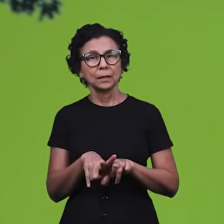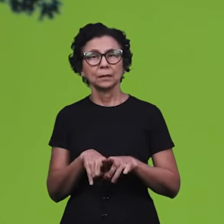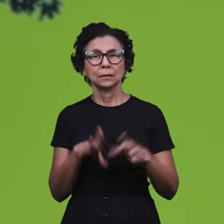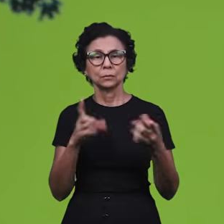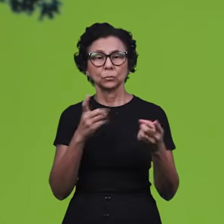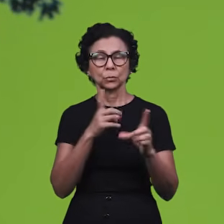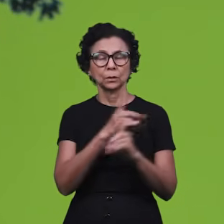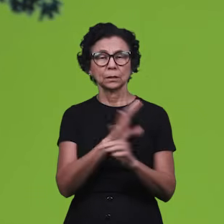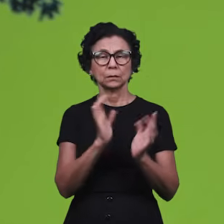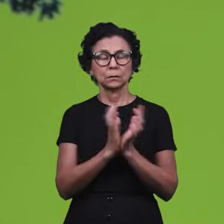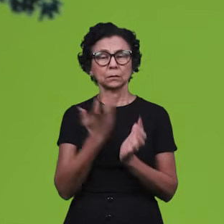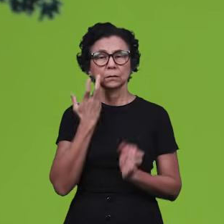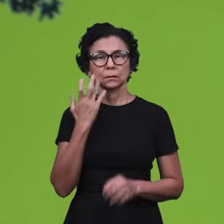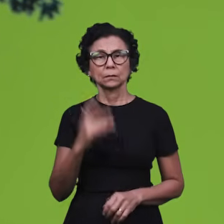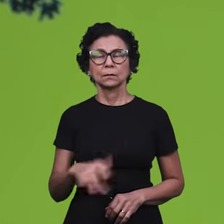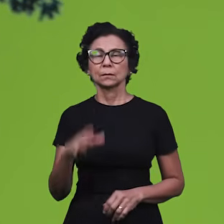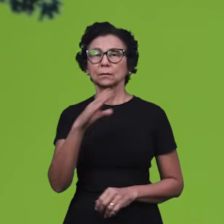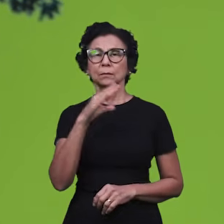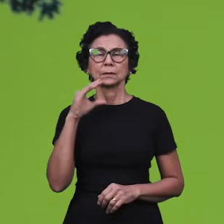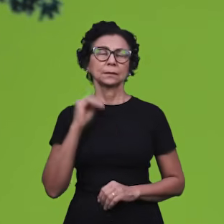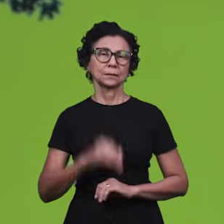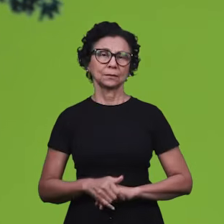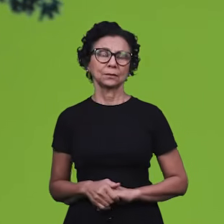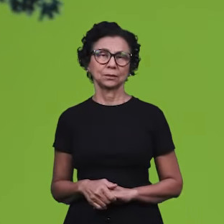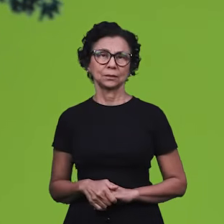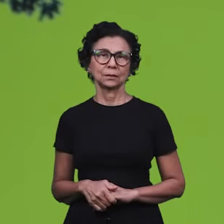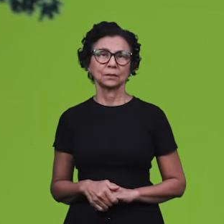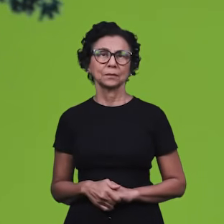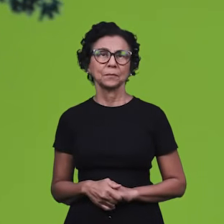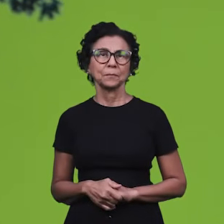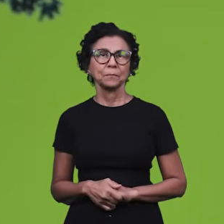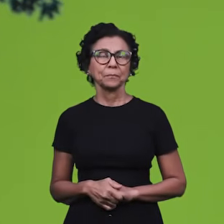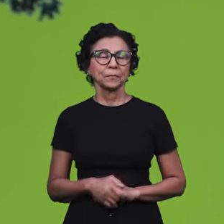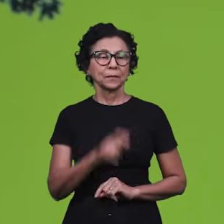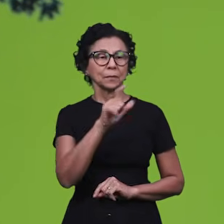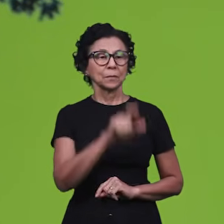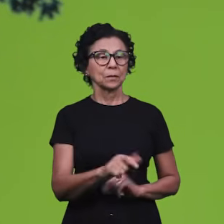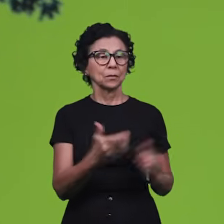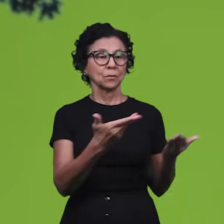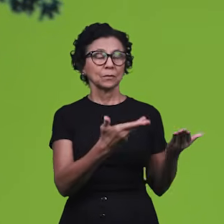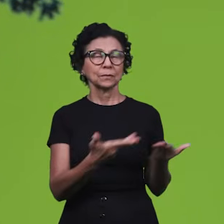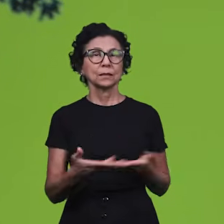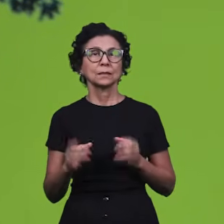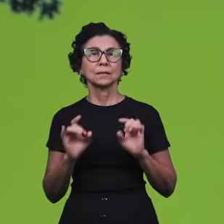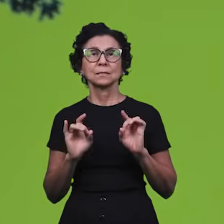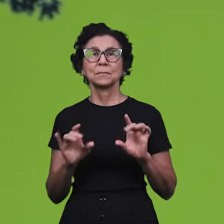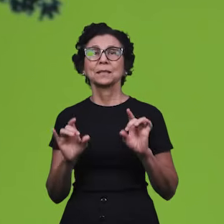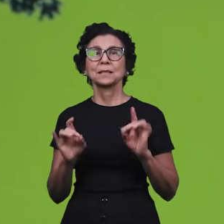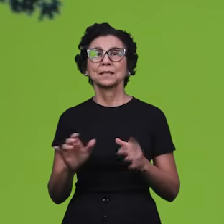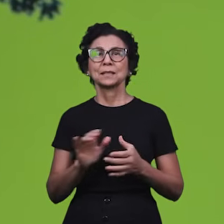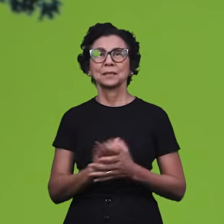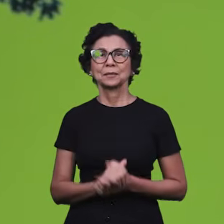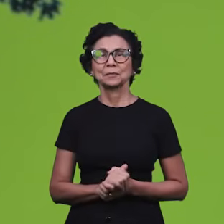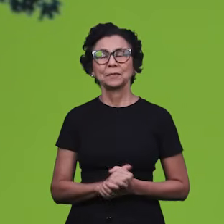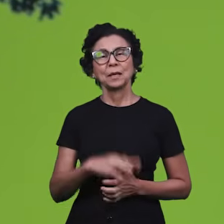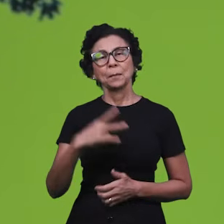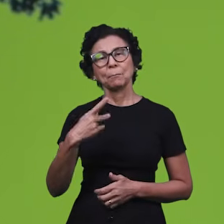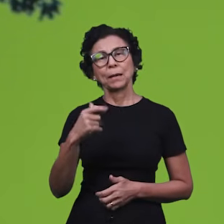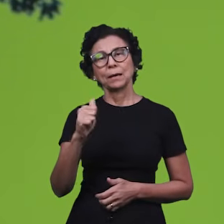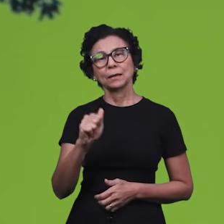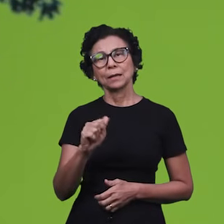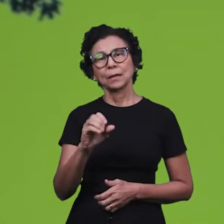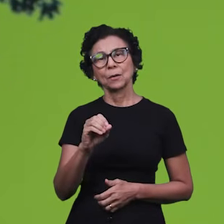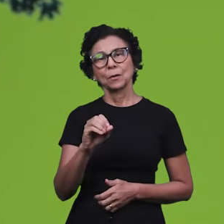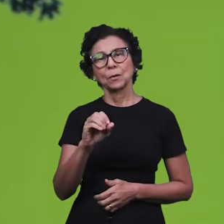crianças, intermediários e adolescentes. E hoje nós temos uma convidada muito especial de Parauapebas, no